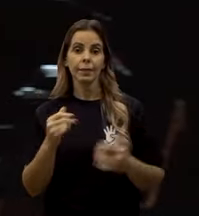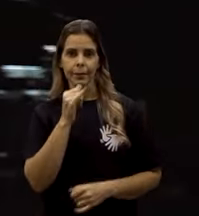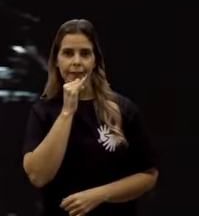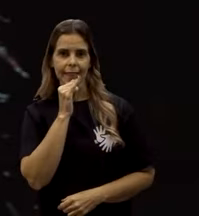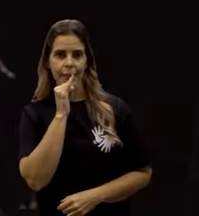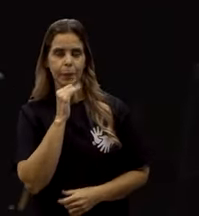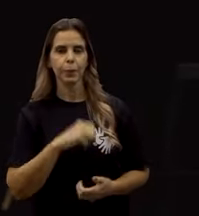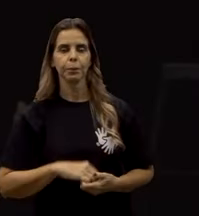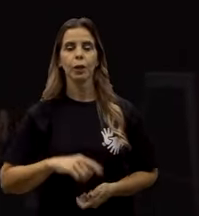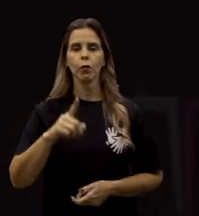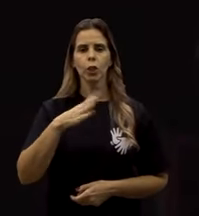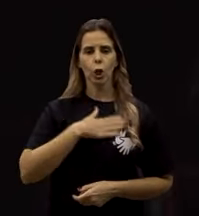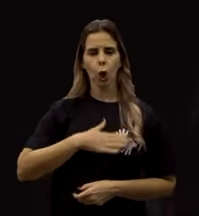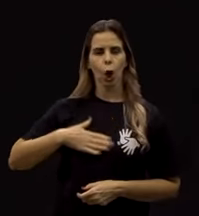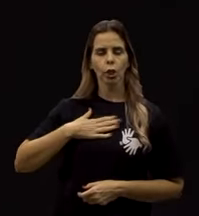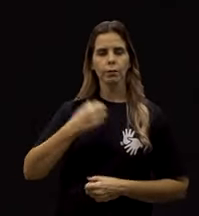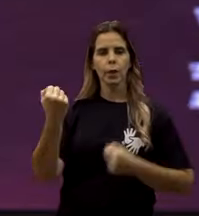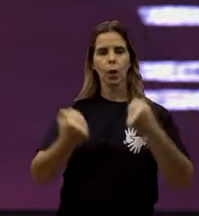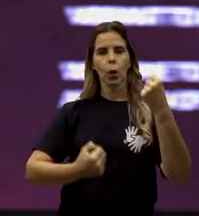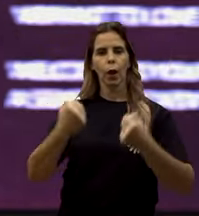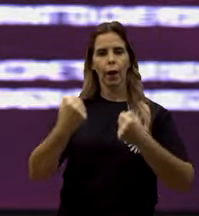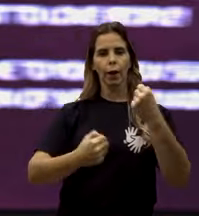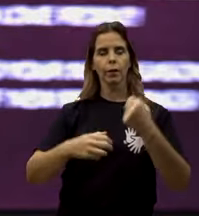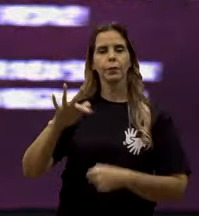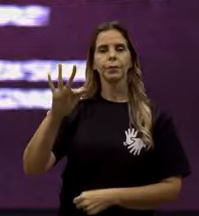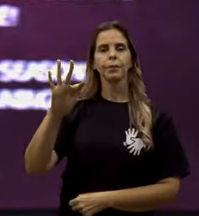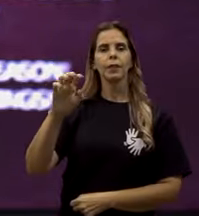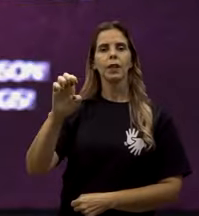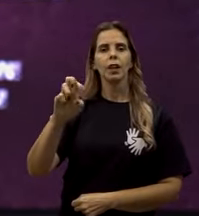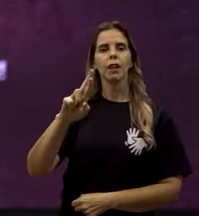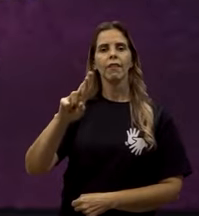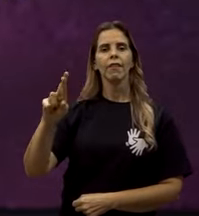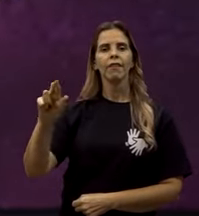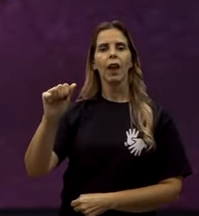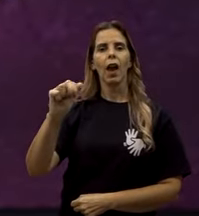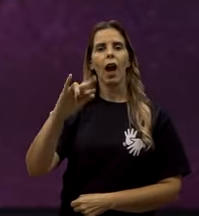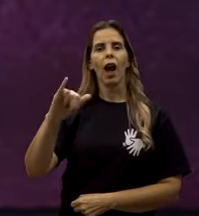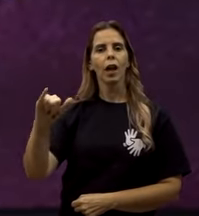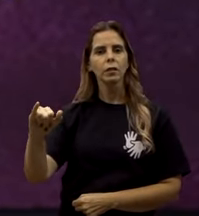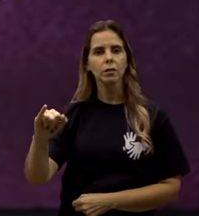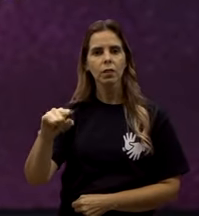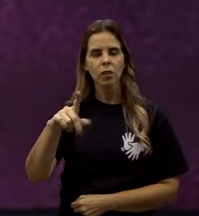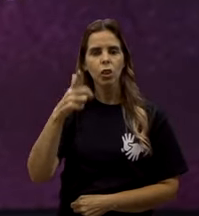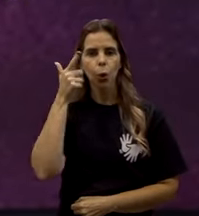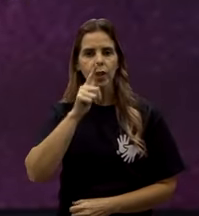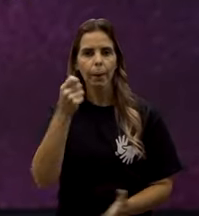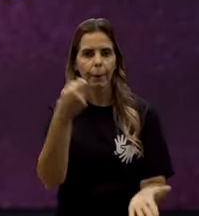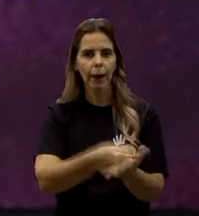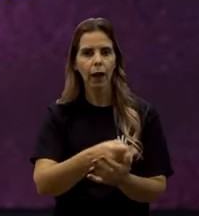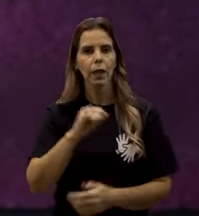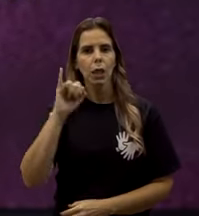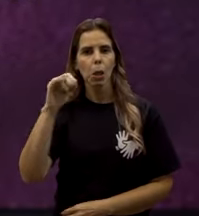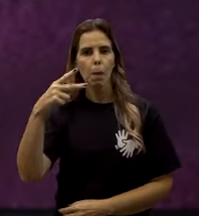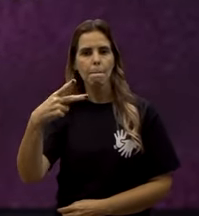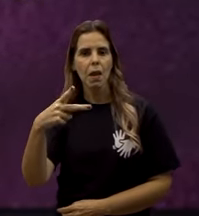irmão quem que gostaria de ter uma ferrar levanta a mão se Deus te deru uma ferrar agora tu consegue Pagar o IPVA